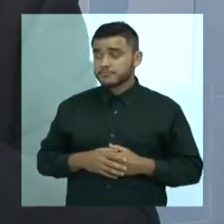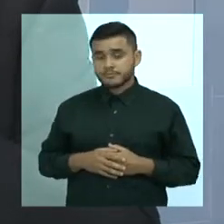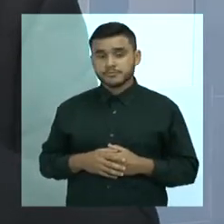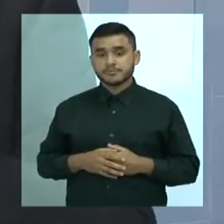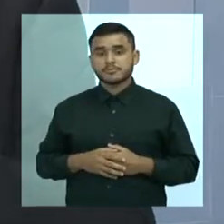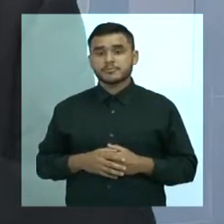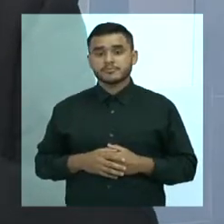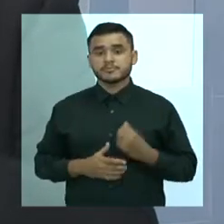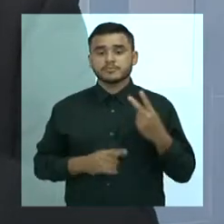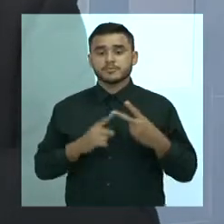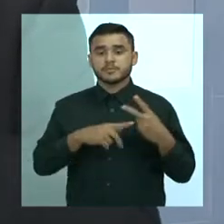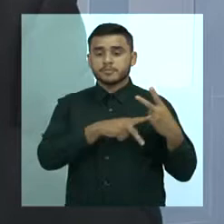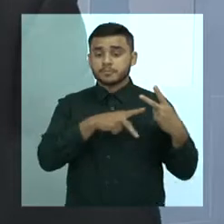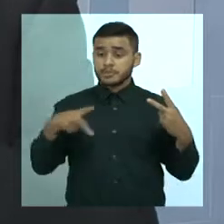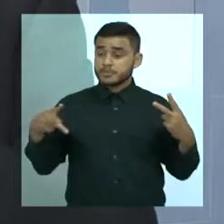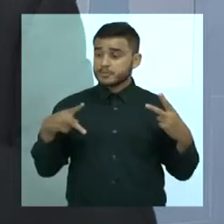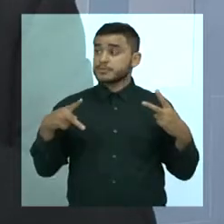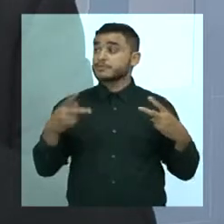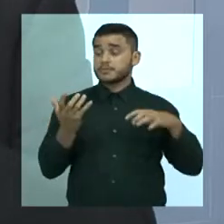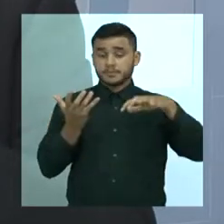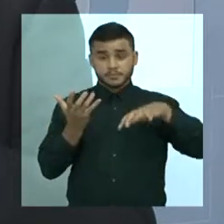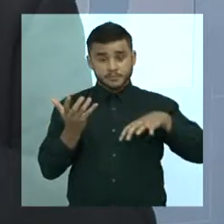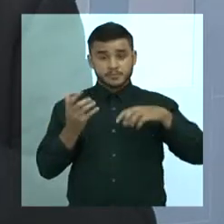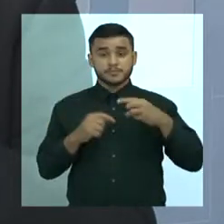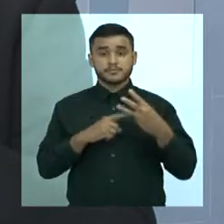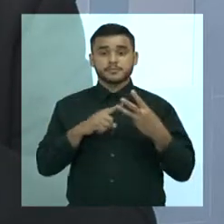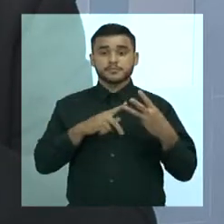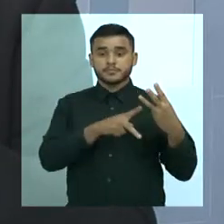o presidente da Câmara, o presidente do Senado,